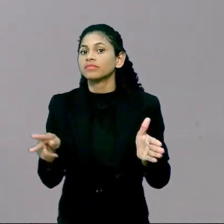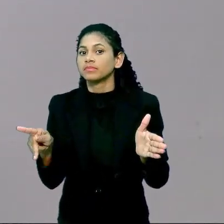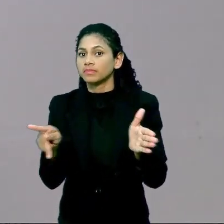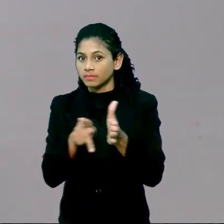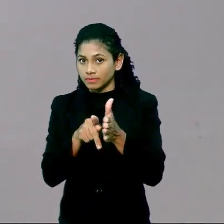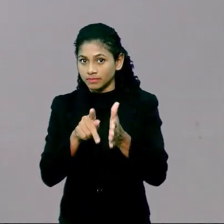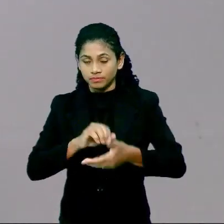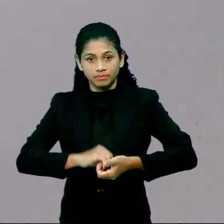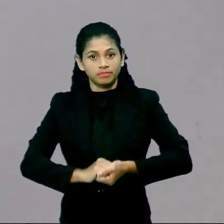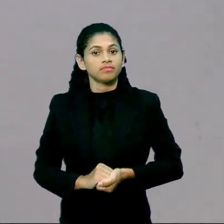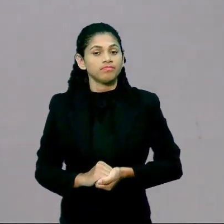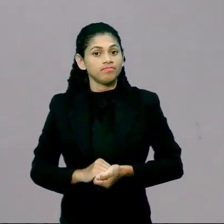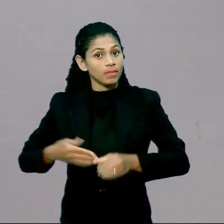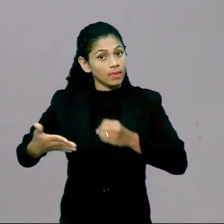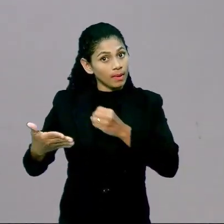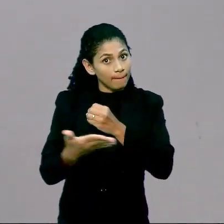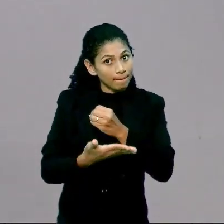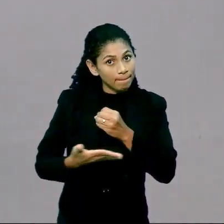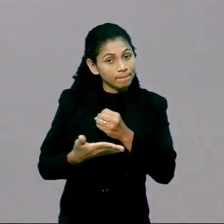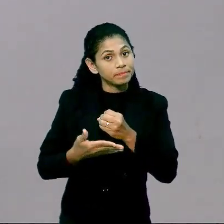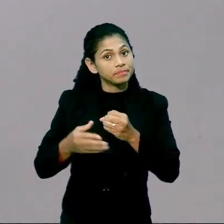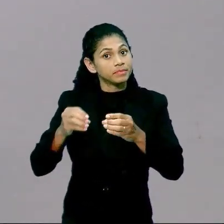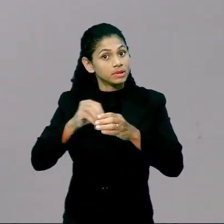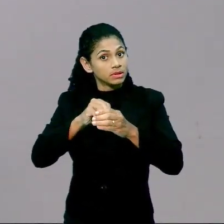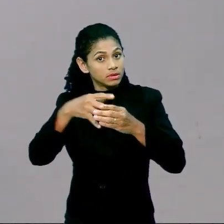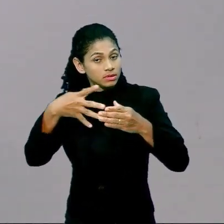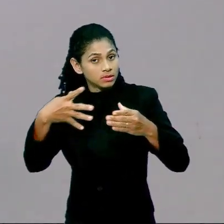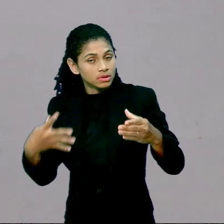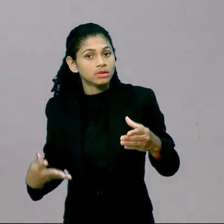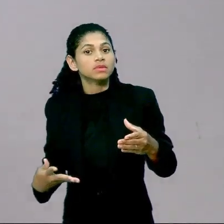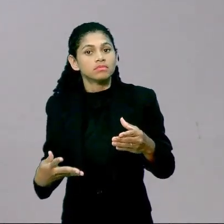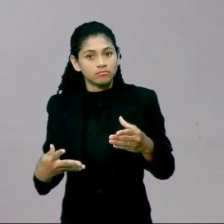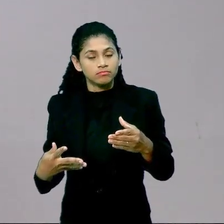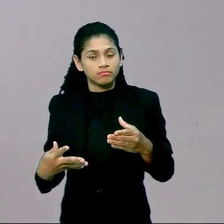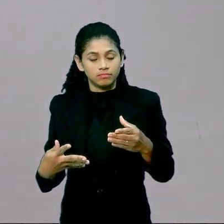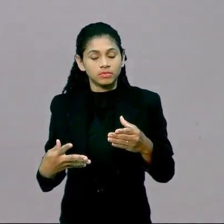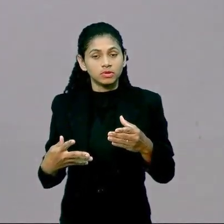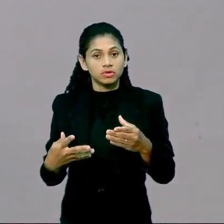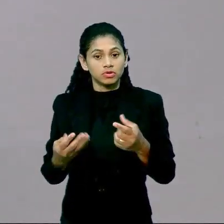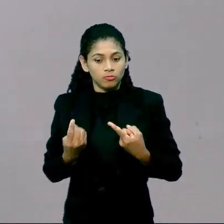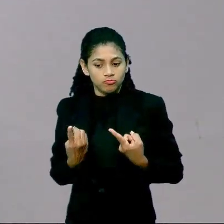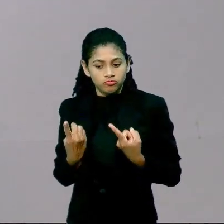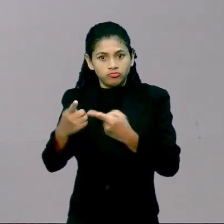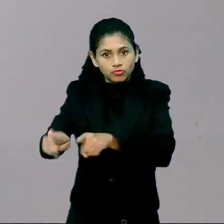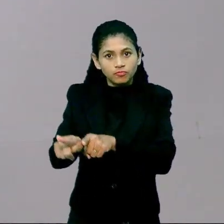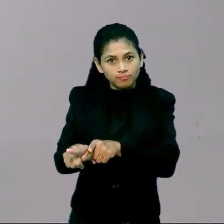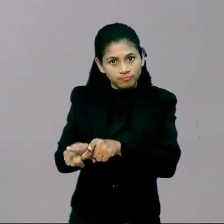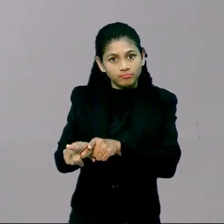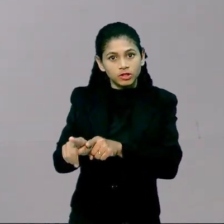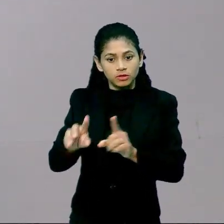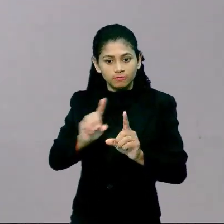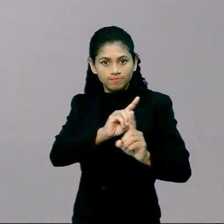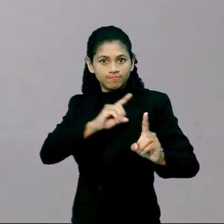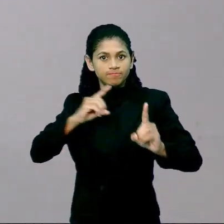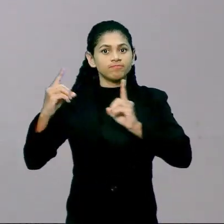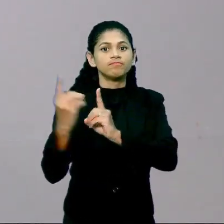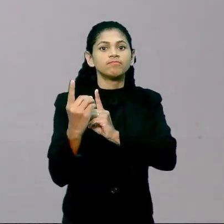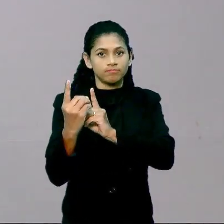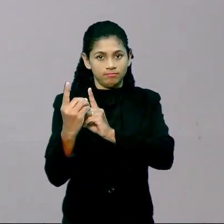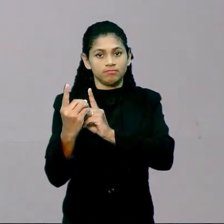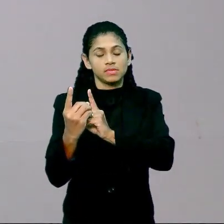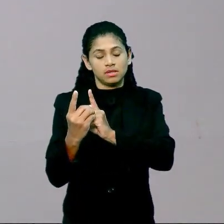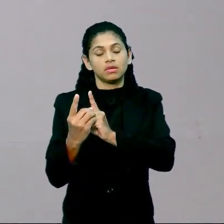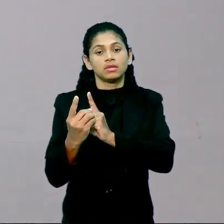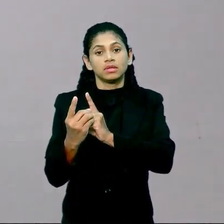porque é com base em aspectos ofensivos, defensivos, seguindo regras. Olha essa